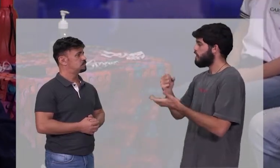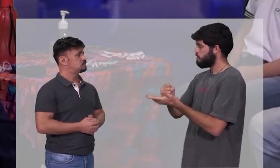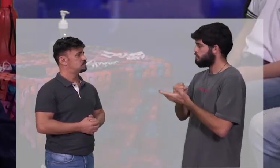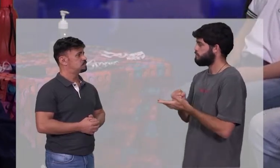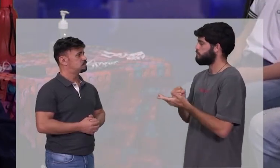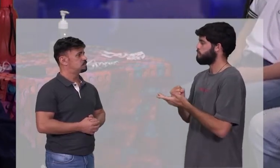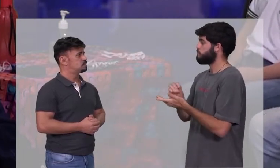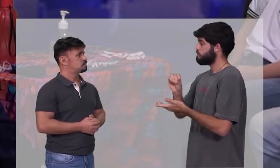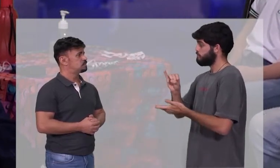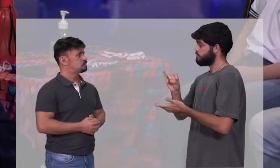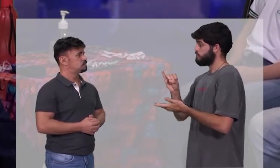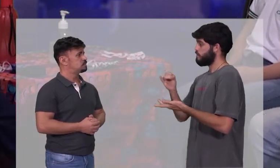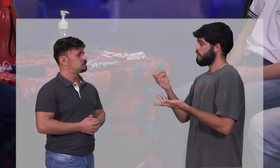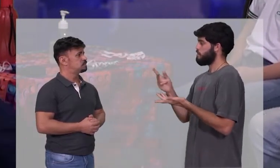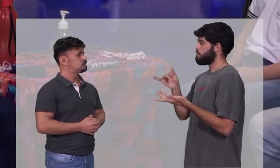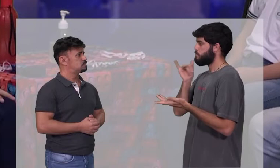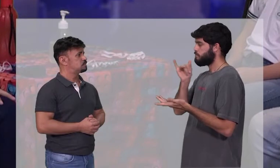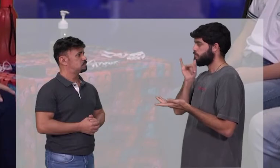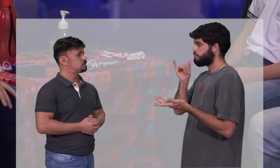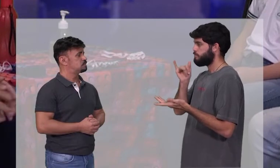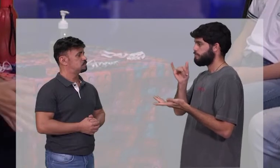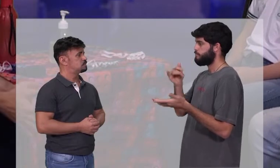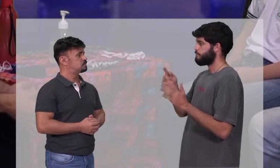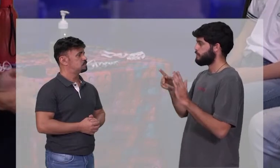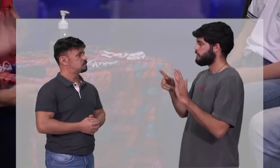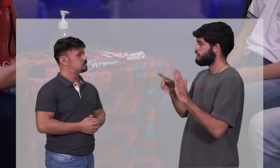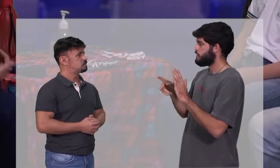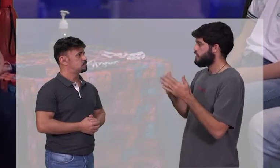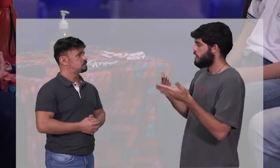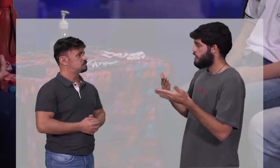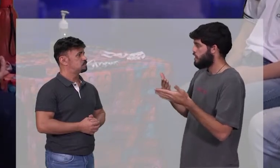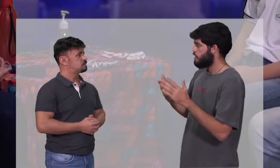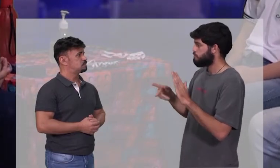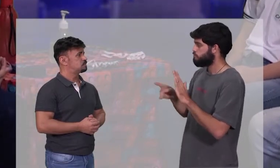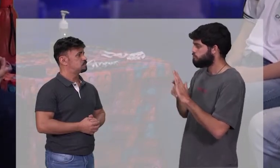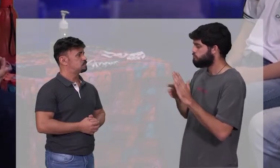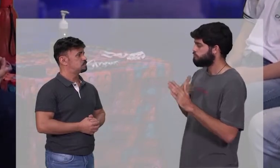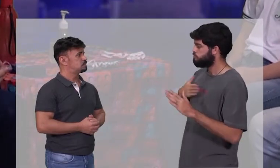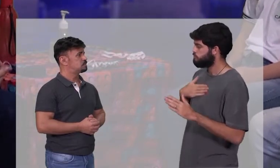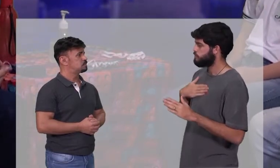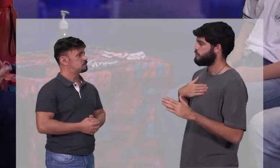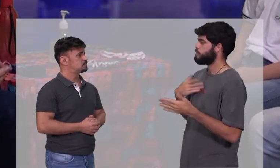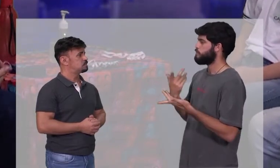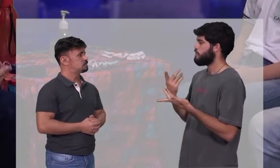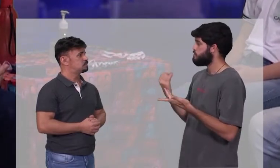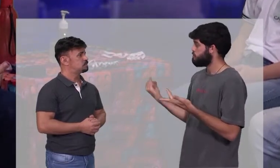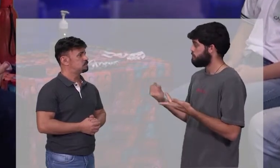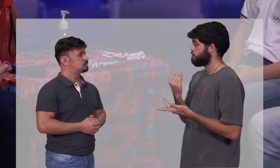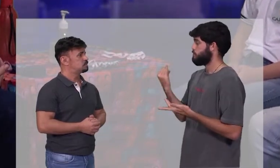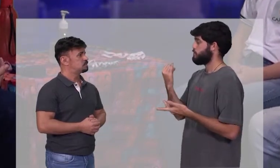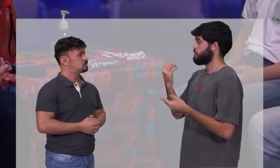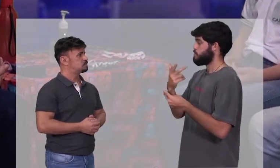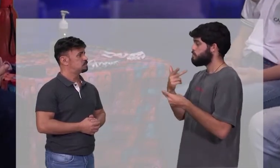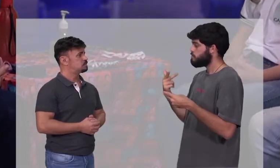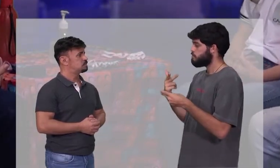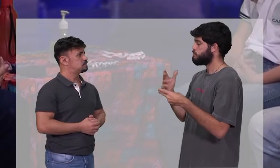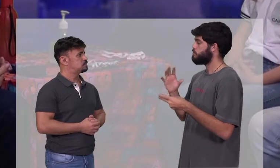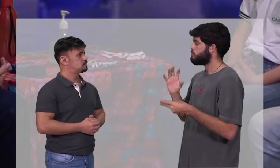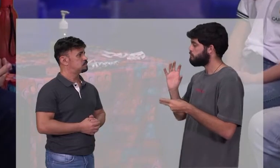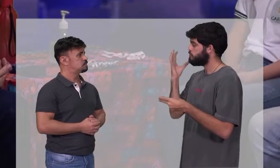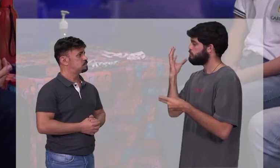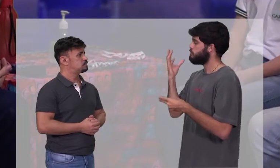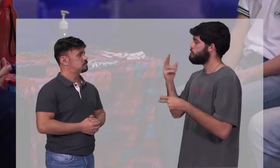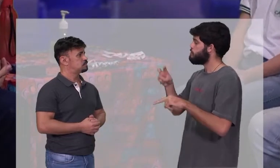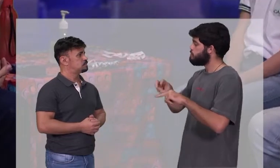né? Se é um dever seu, ou seja, ele vai te fazer bem. É realmente algo importante, algo que deve